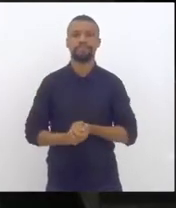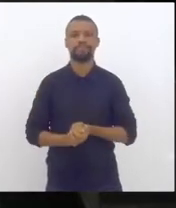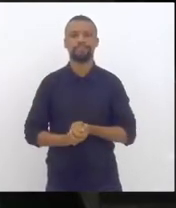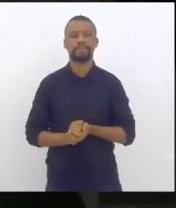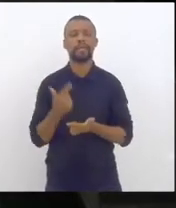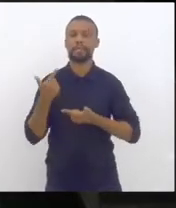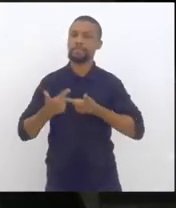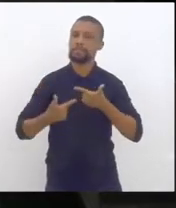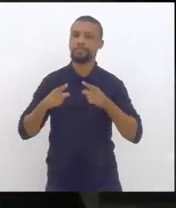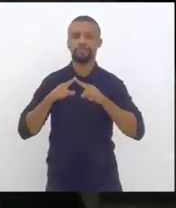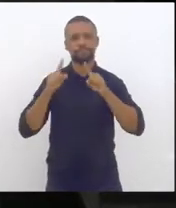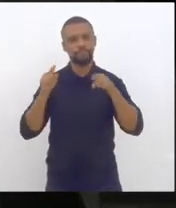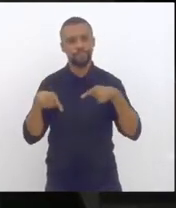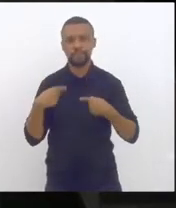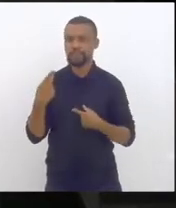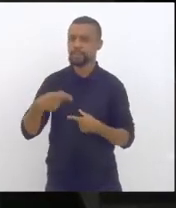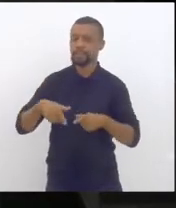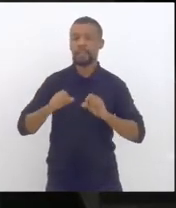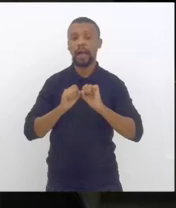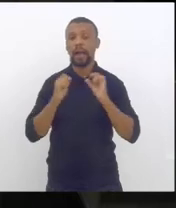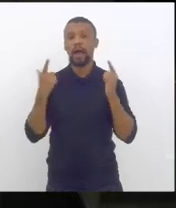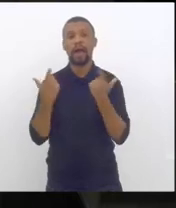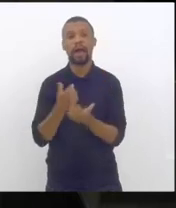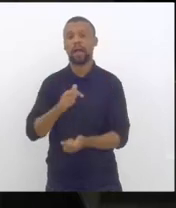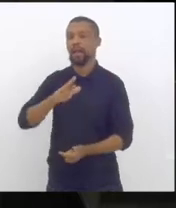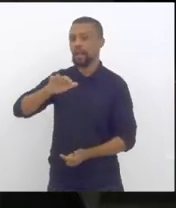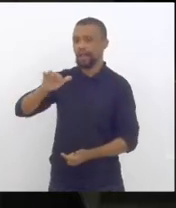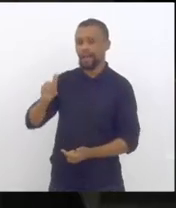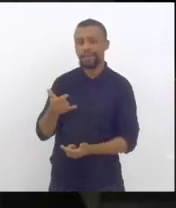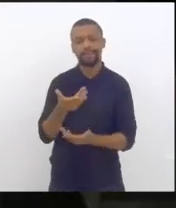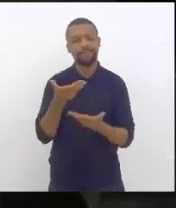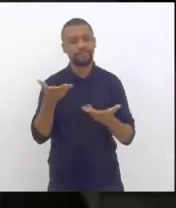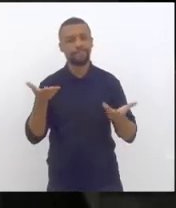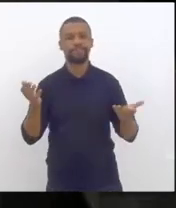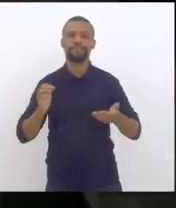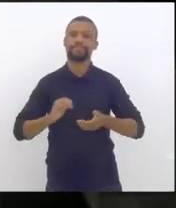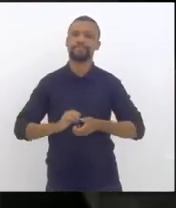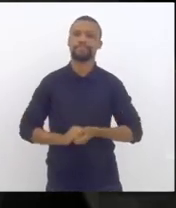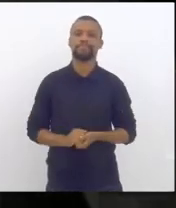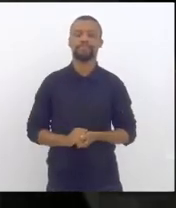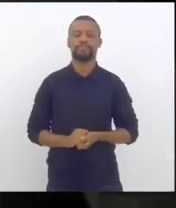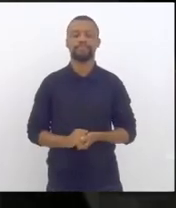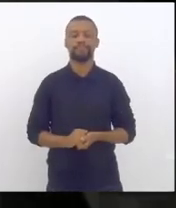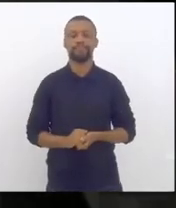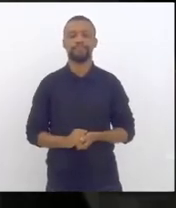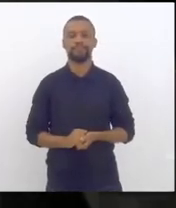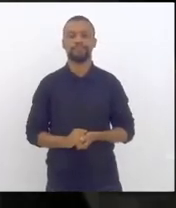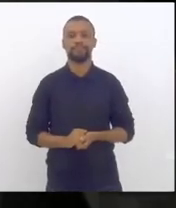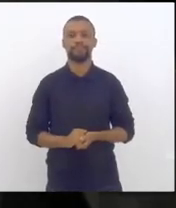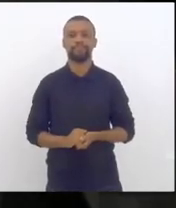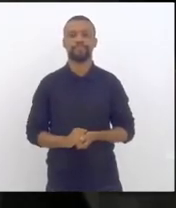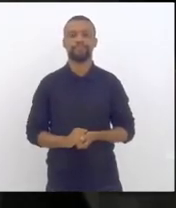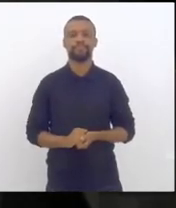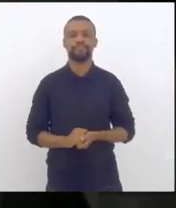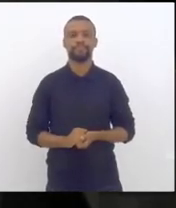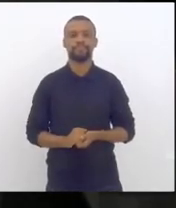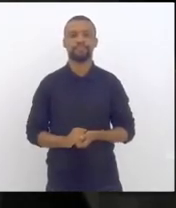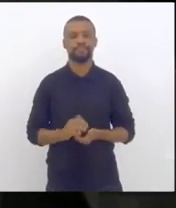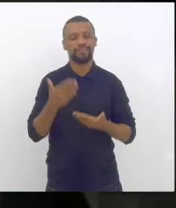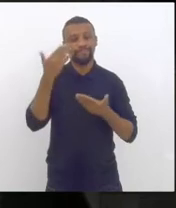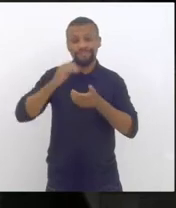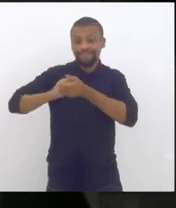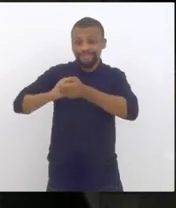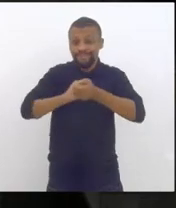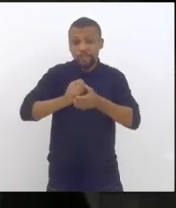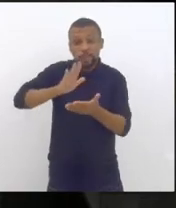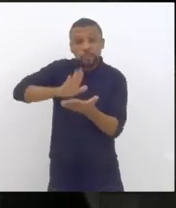trabalhadores e trabalhadoras esta casa notadamente nosso intérprete